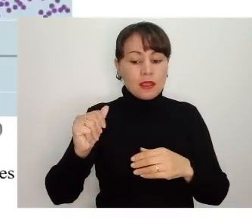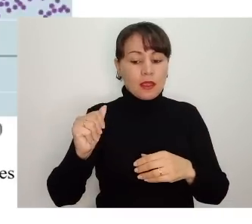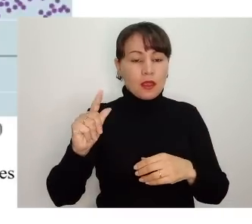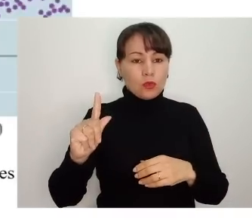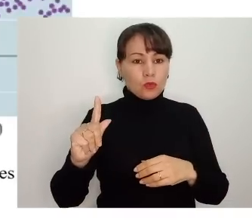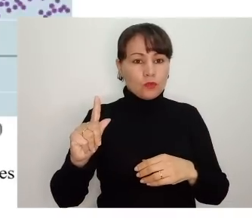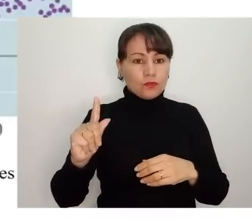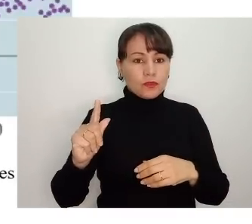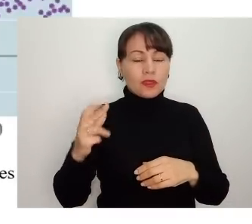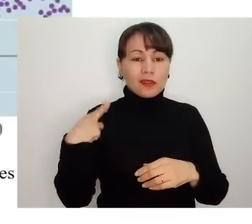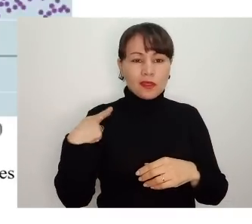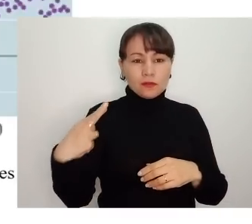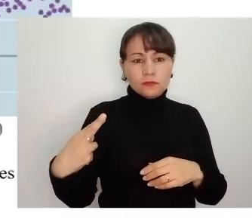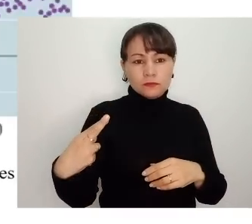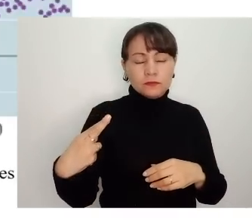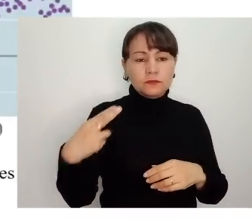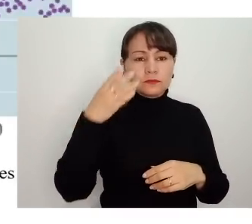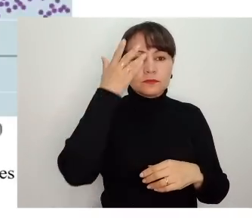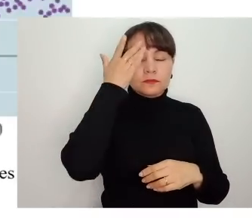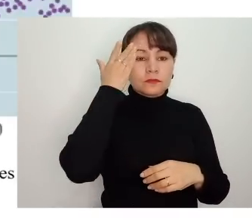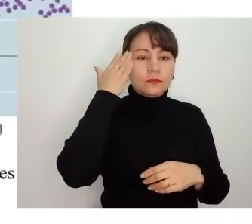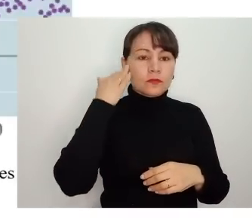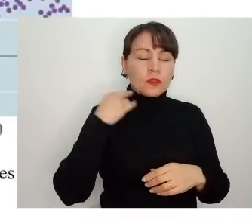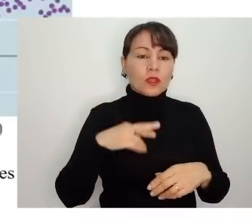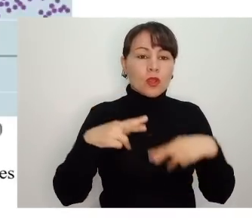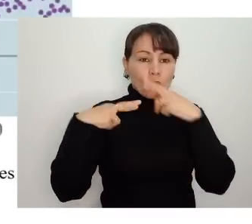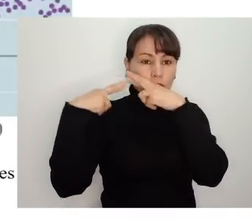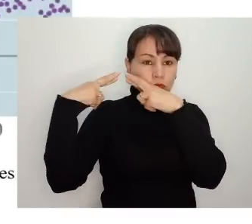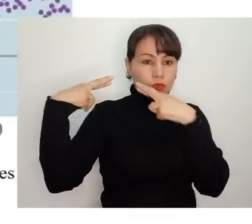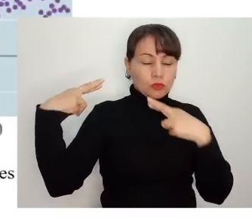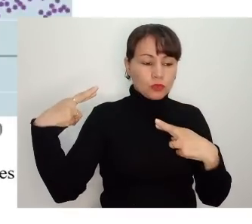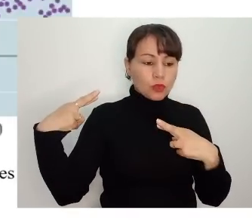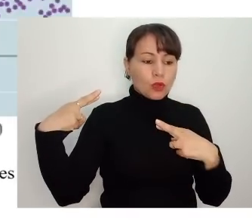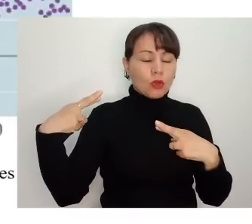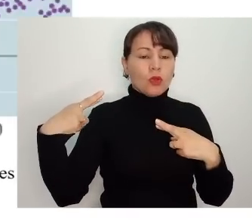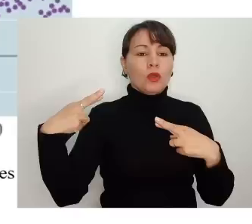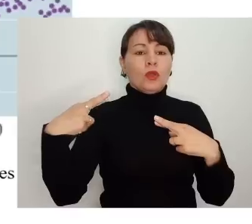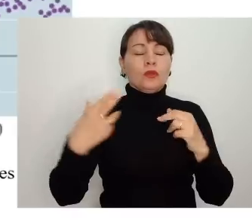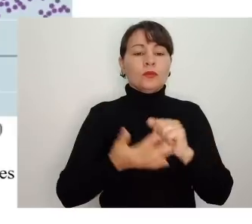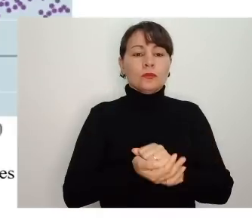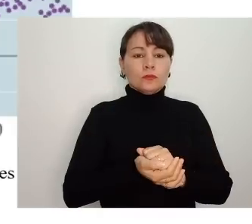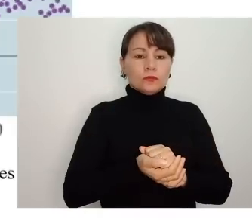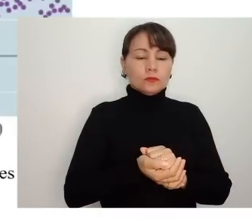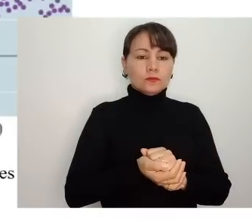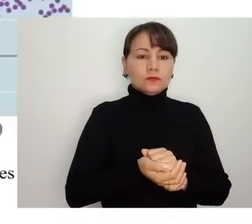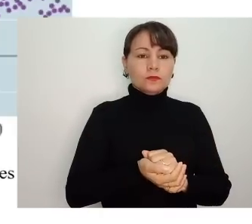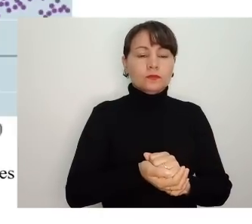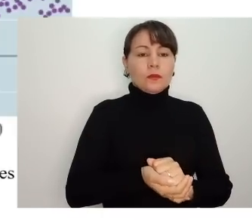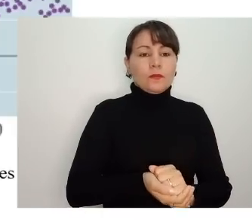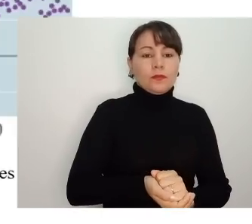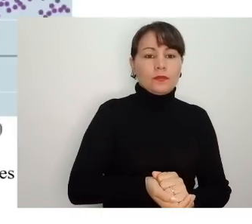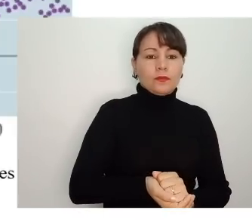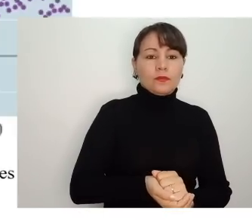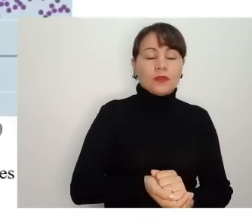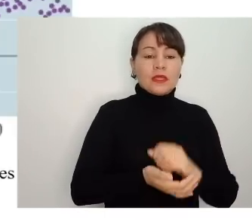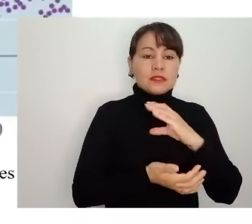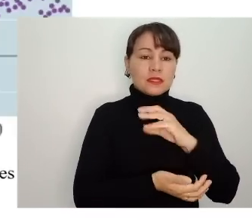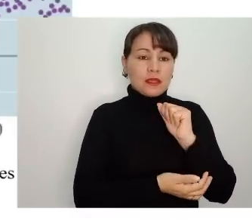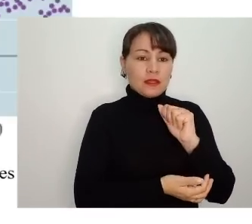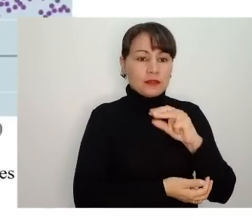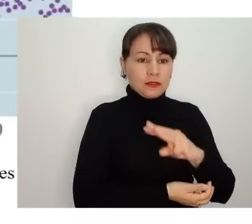CA1, que é o que está representado aqui. Ó. Peguei o neurônio piramidal da área